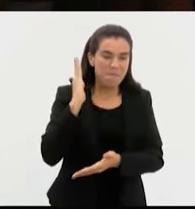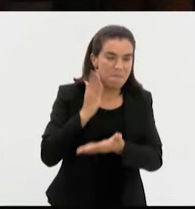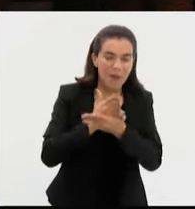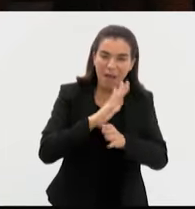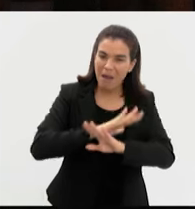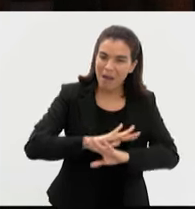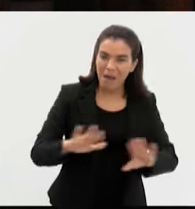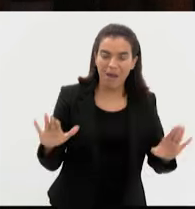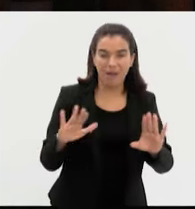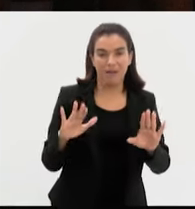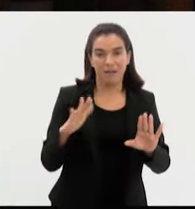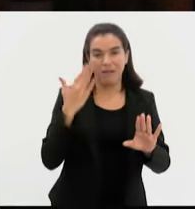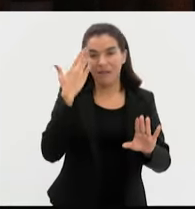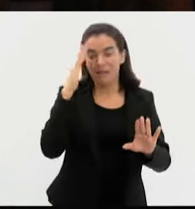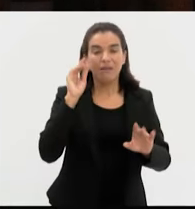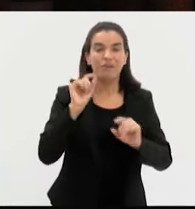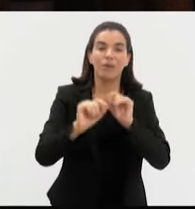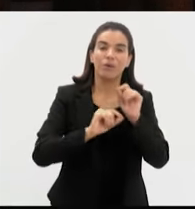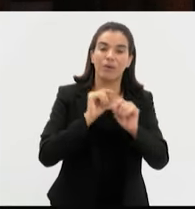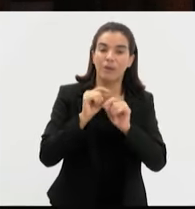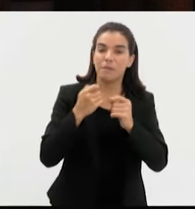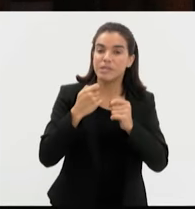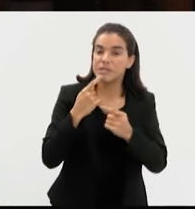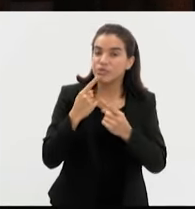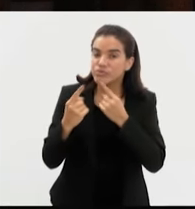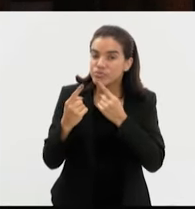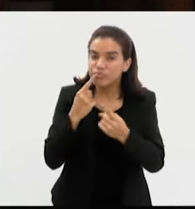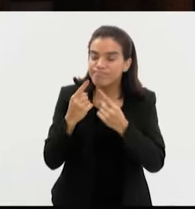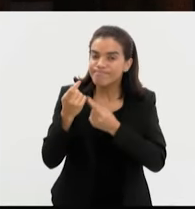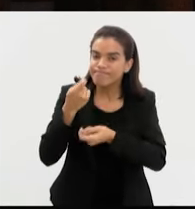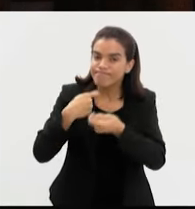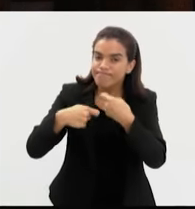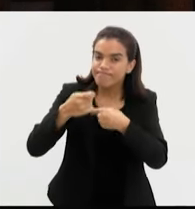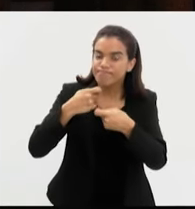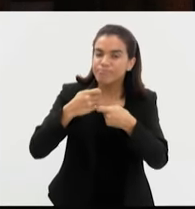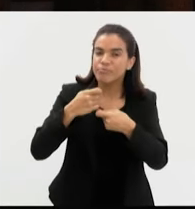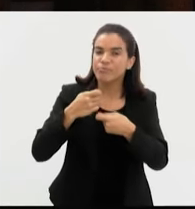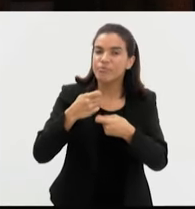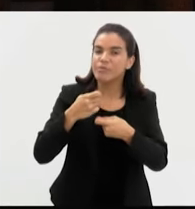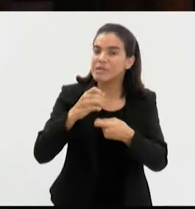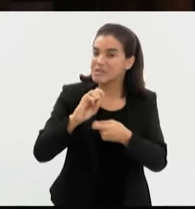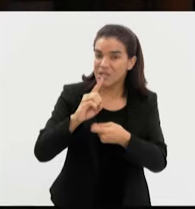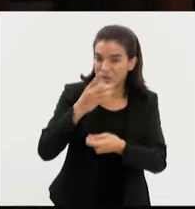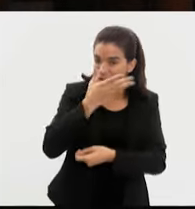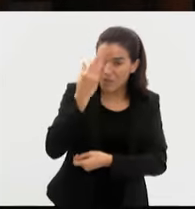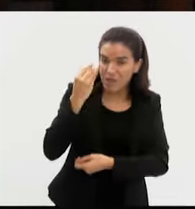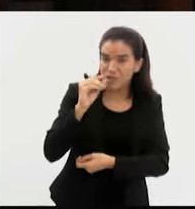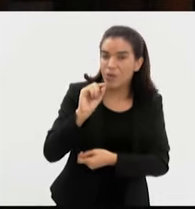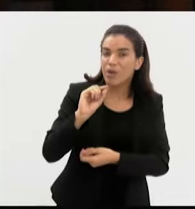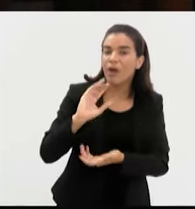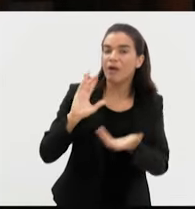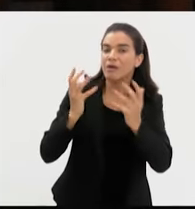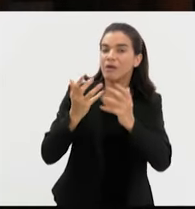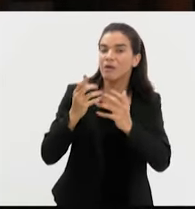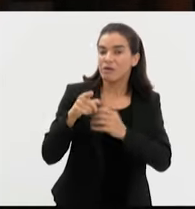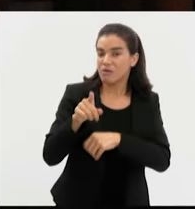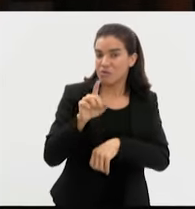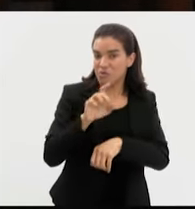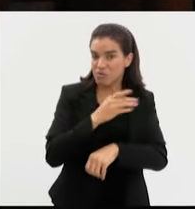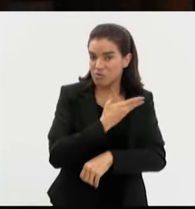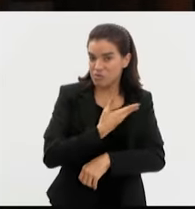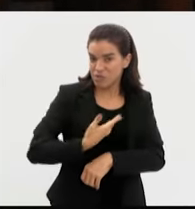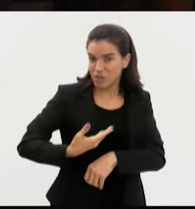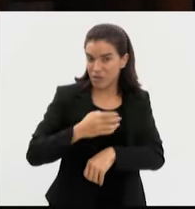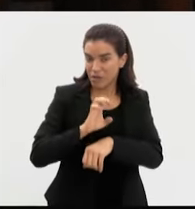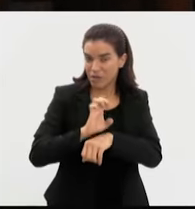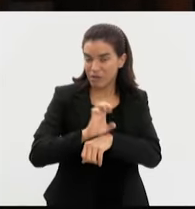isso e entender que se não ti esse Diogo o que que vai acontecer Presidente o Rio de Janeiro vaiar não só Rio de